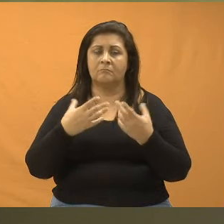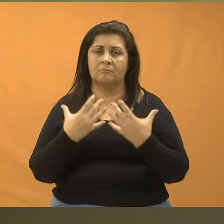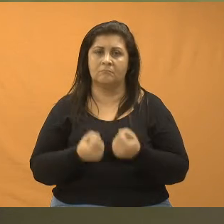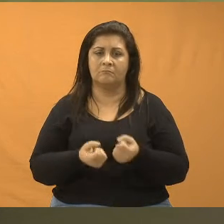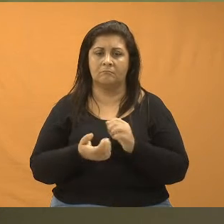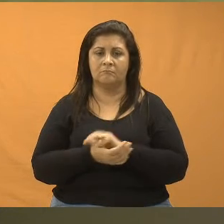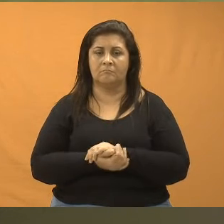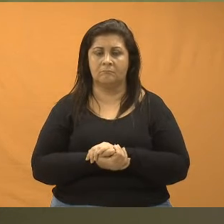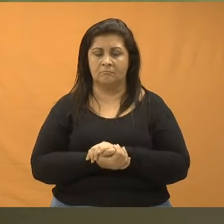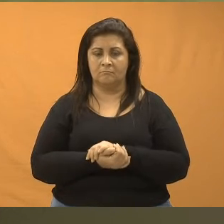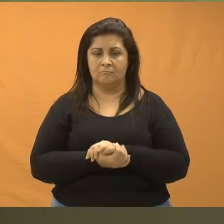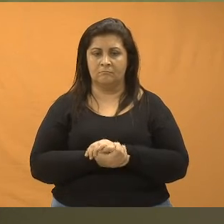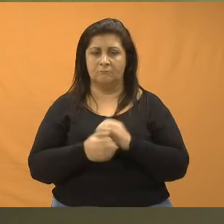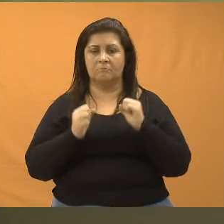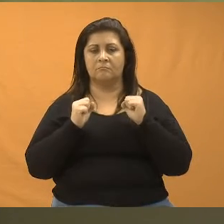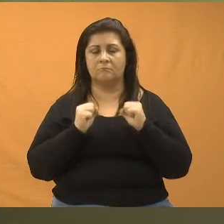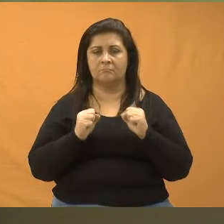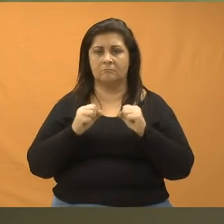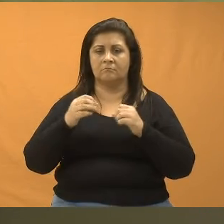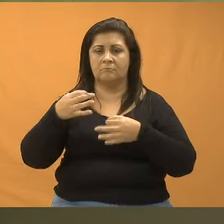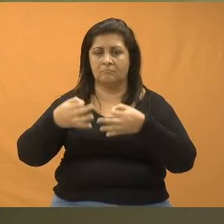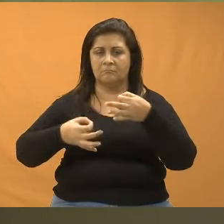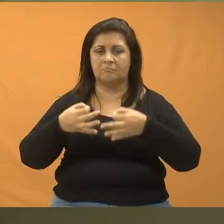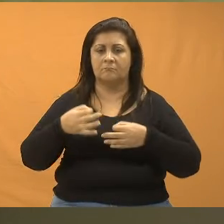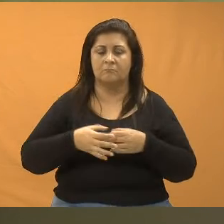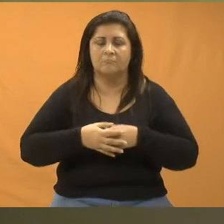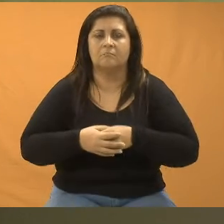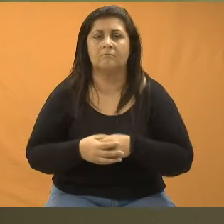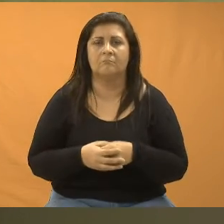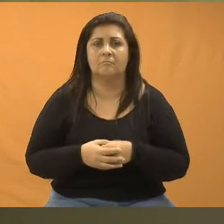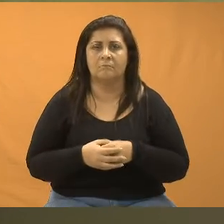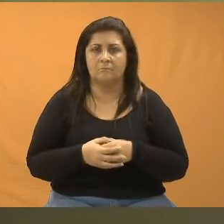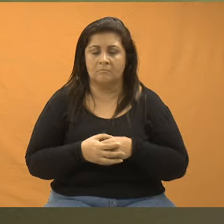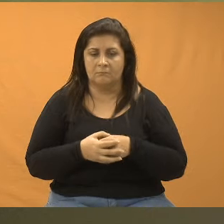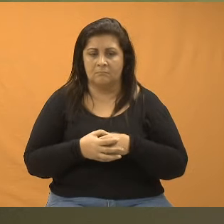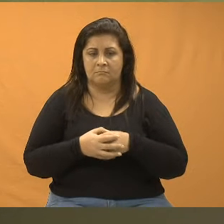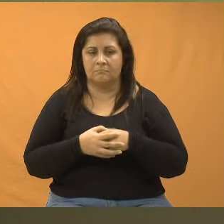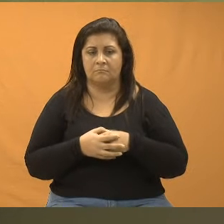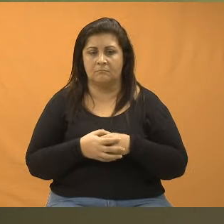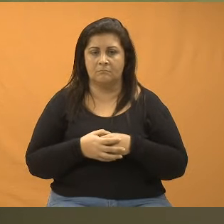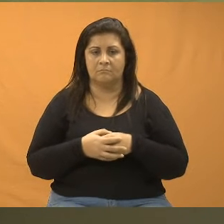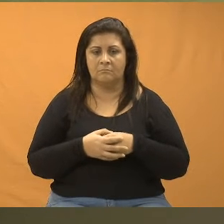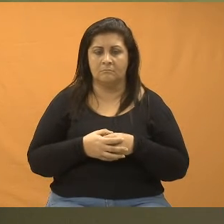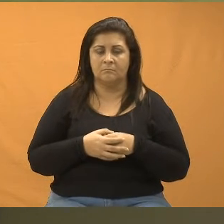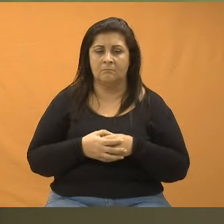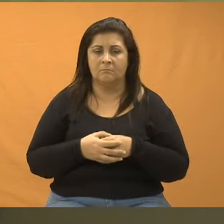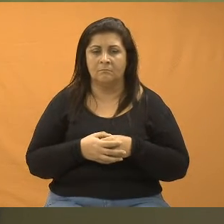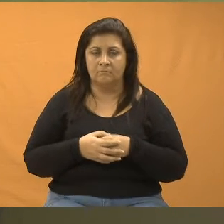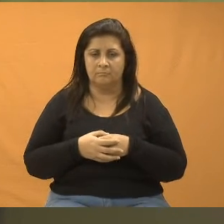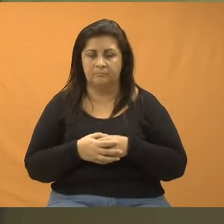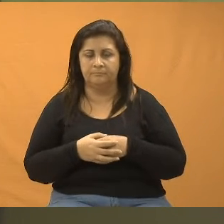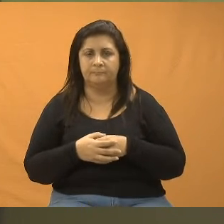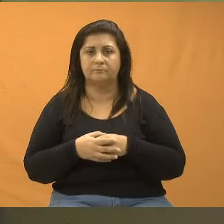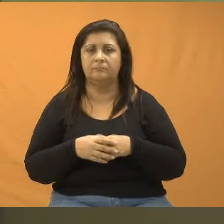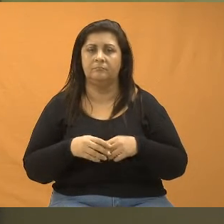para um caminho judicial de solução da Santa Casa e tornando de fato municipal. Porque